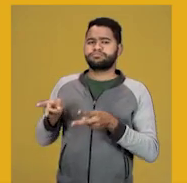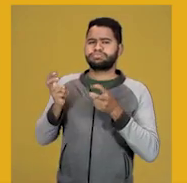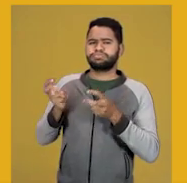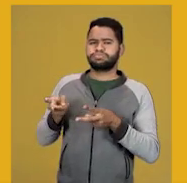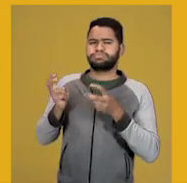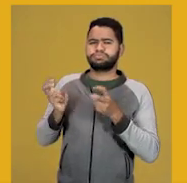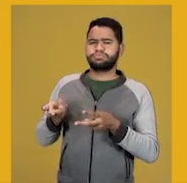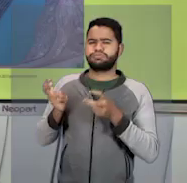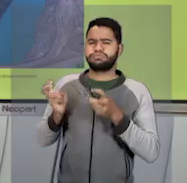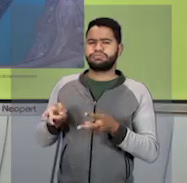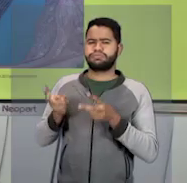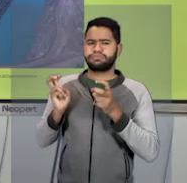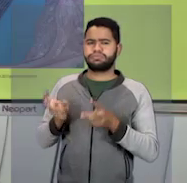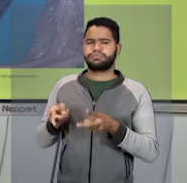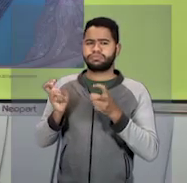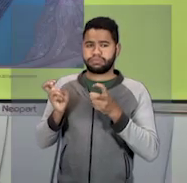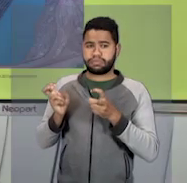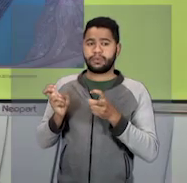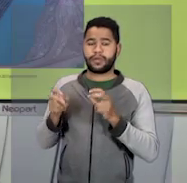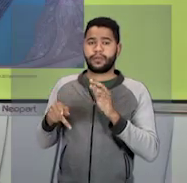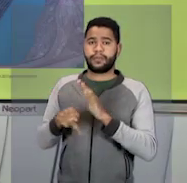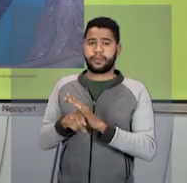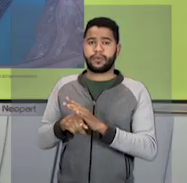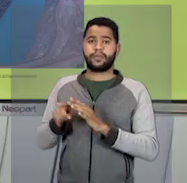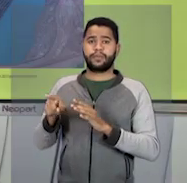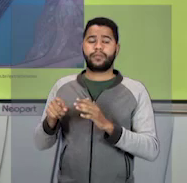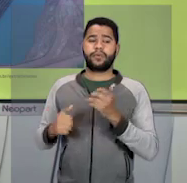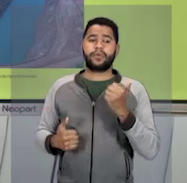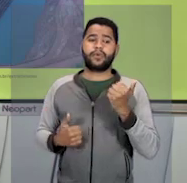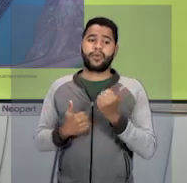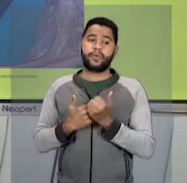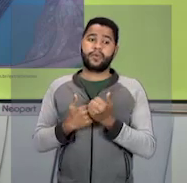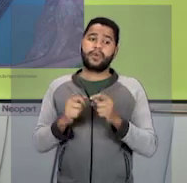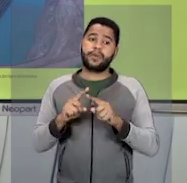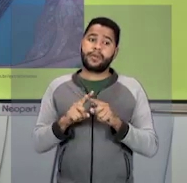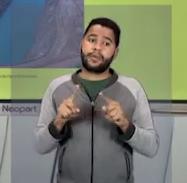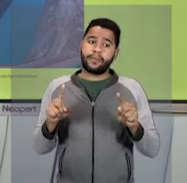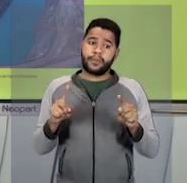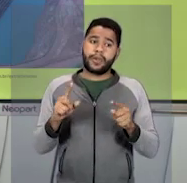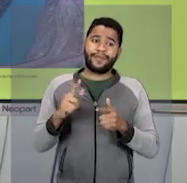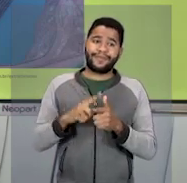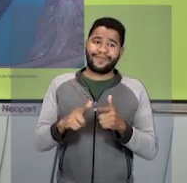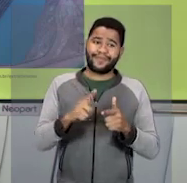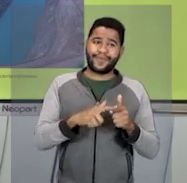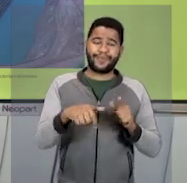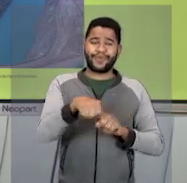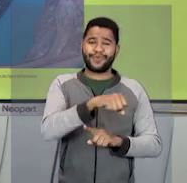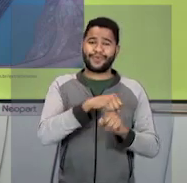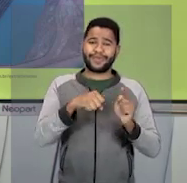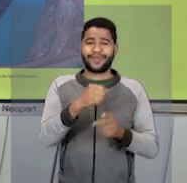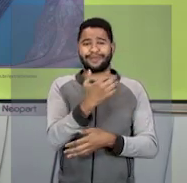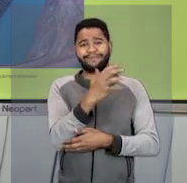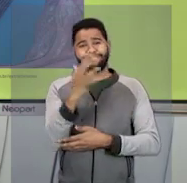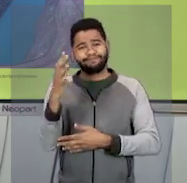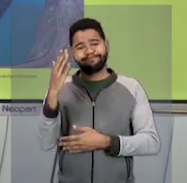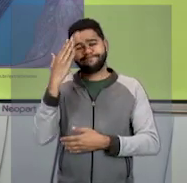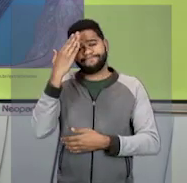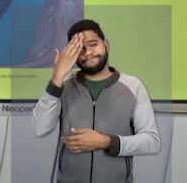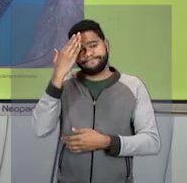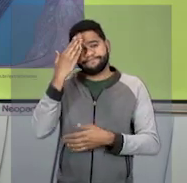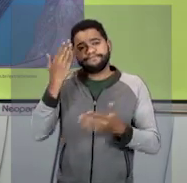retirada aí desse recurso que a terra oferece. Porém, os problemas sociais e ambientais, a gente